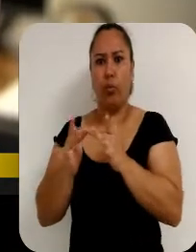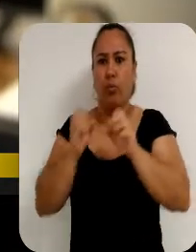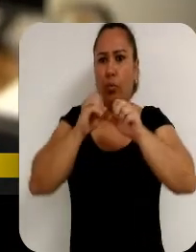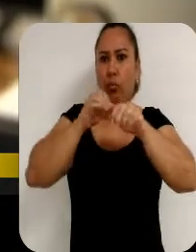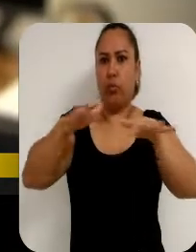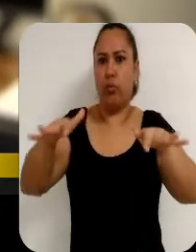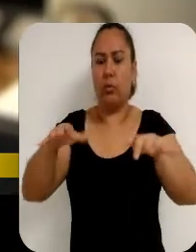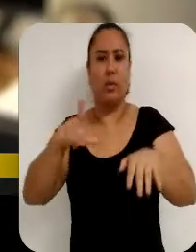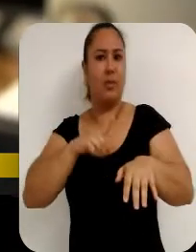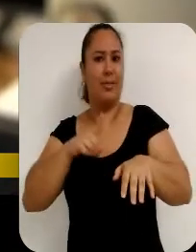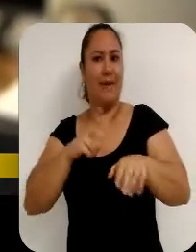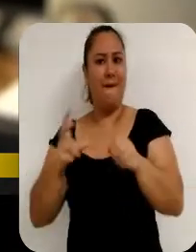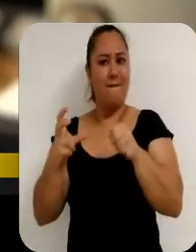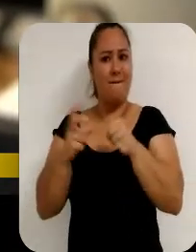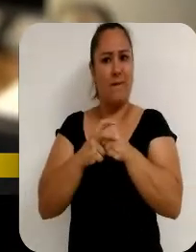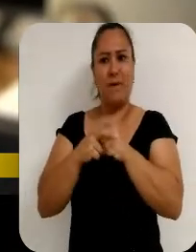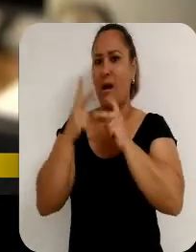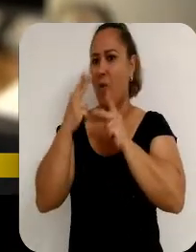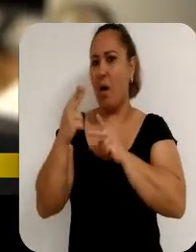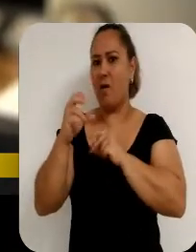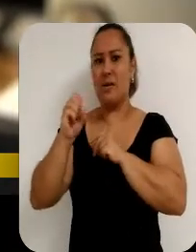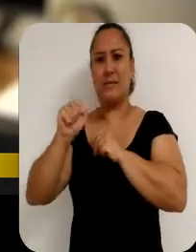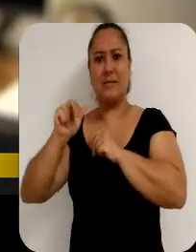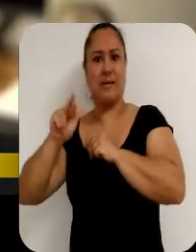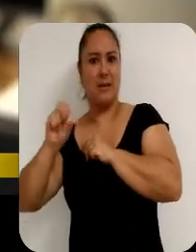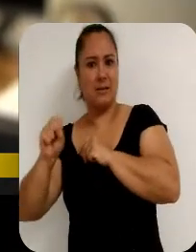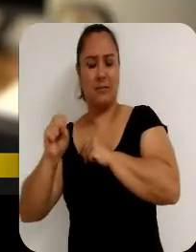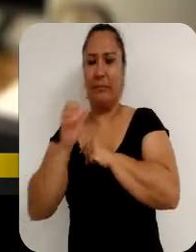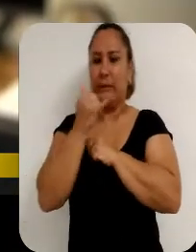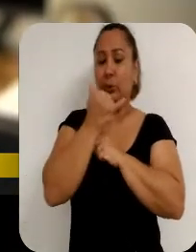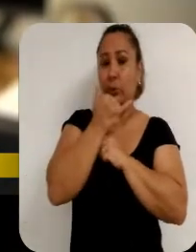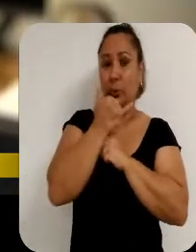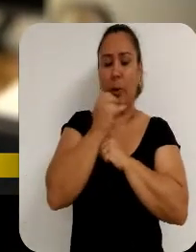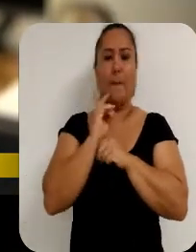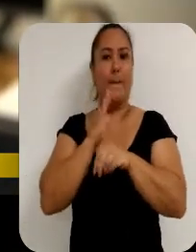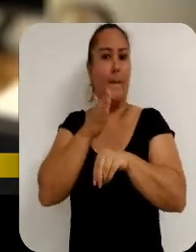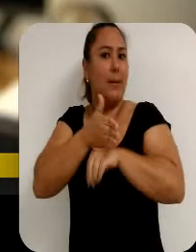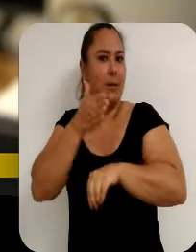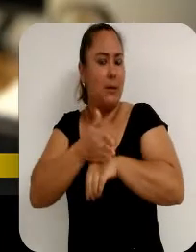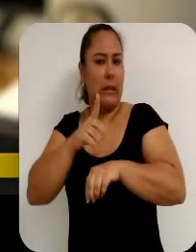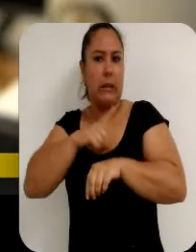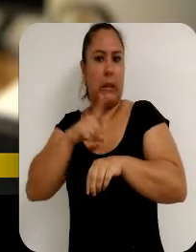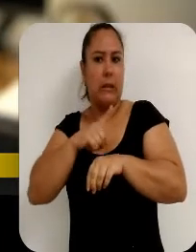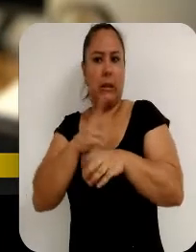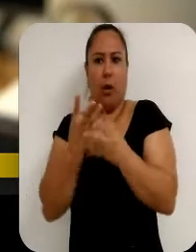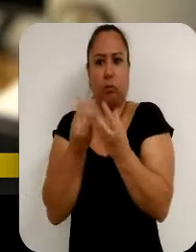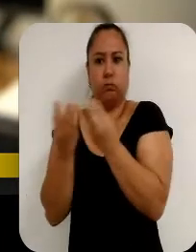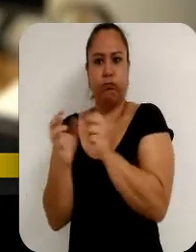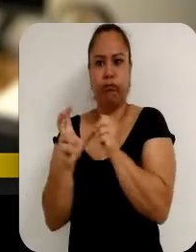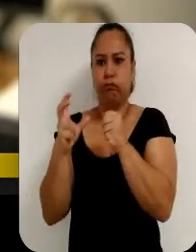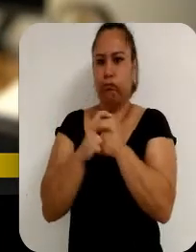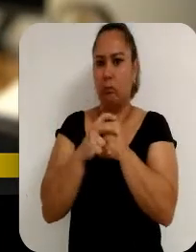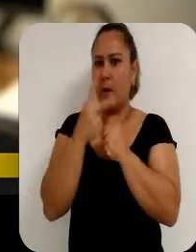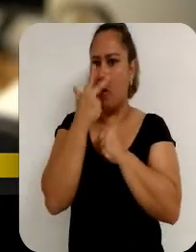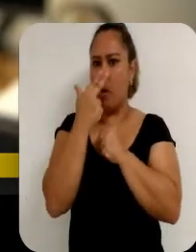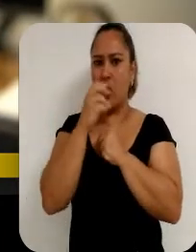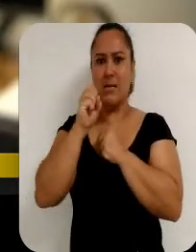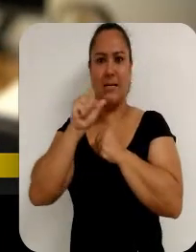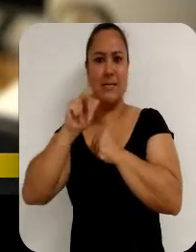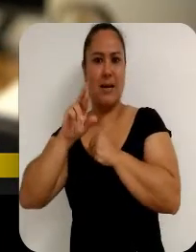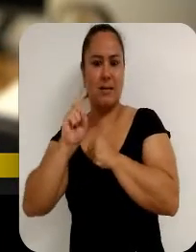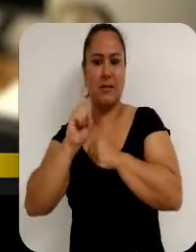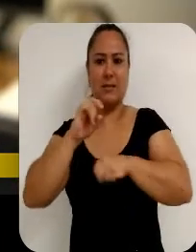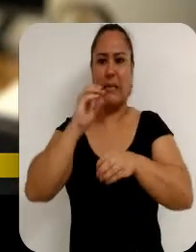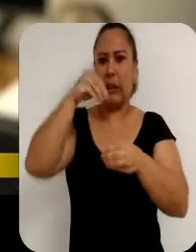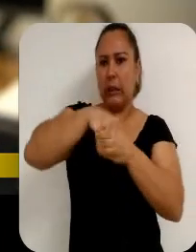SARS, a presença de reservatórios de vírus como o vírus da SARS em morcegos, junto